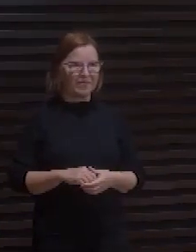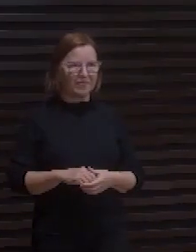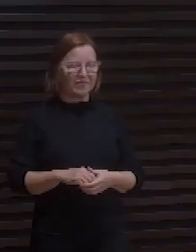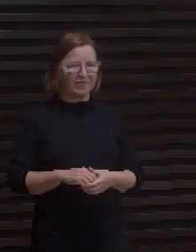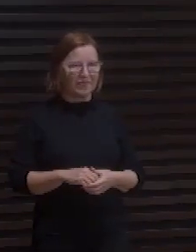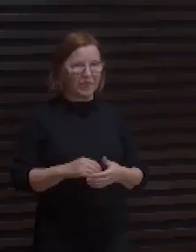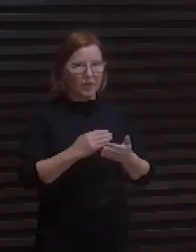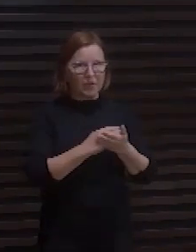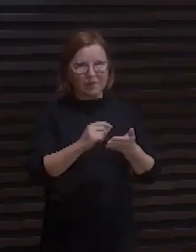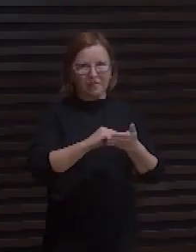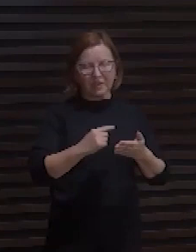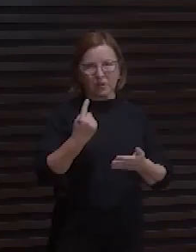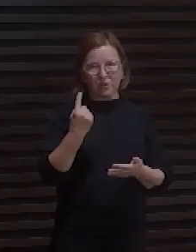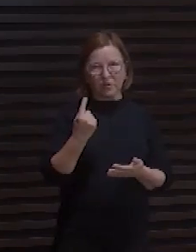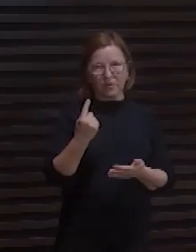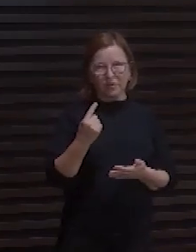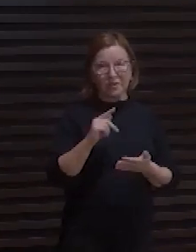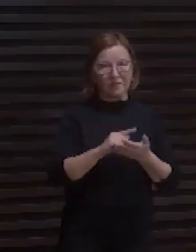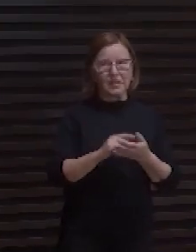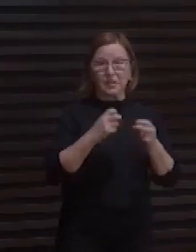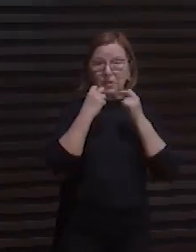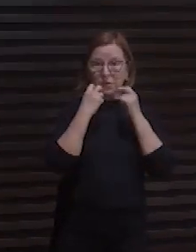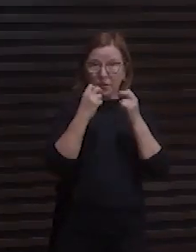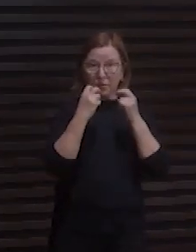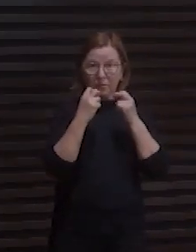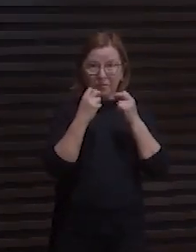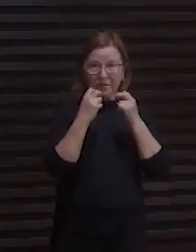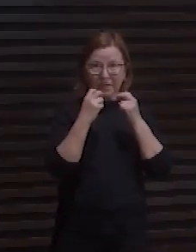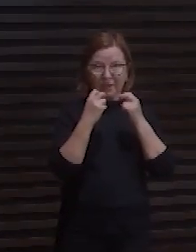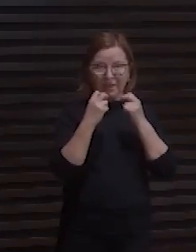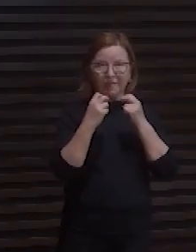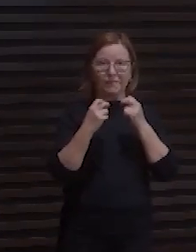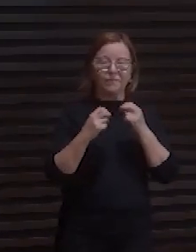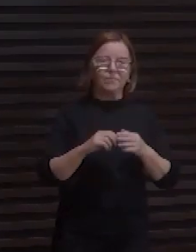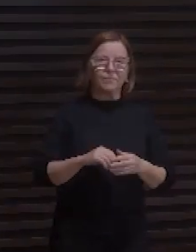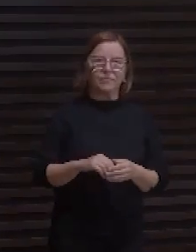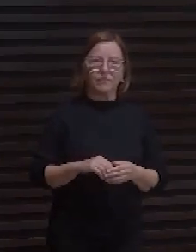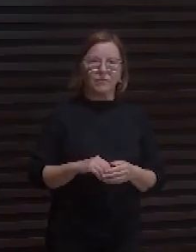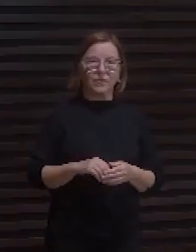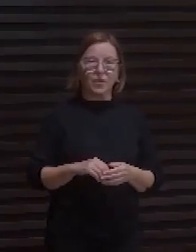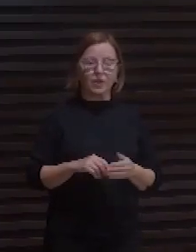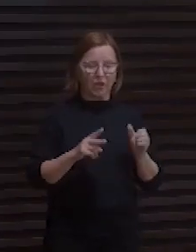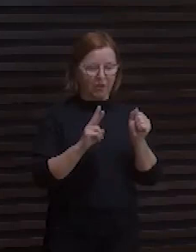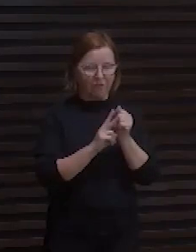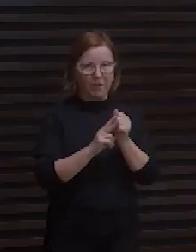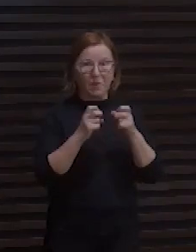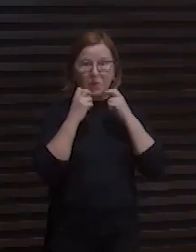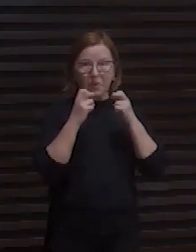Ele inicia o versículo 1 com uma verdadeira súplica quando escreve rogo-vos. O verbo rogar